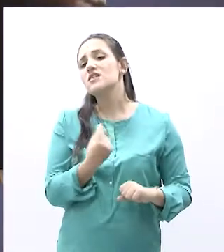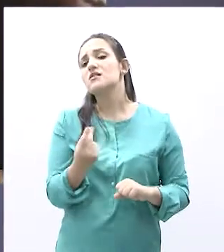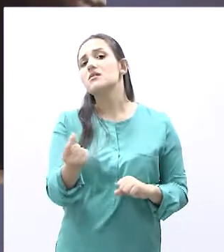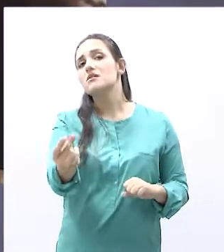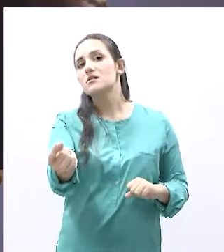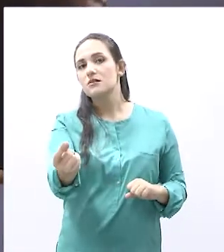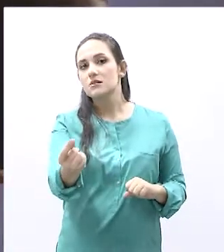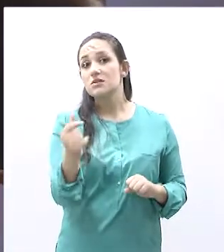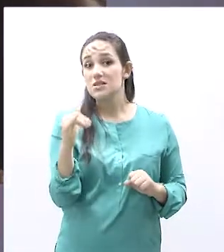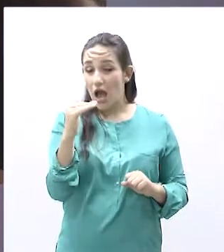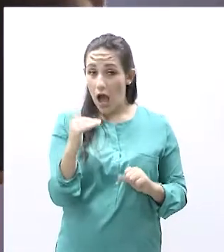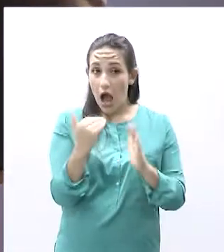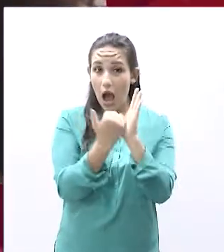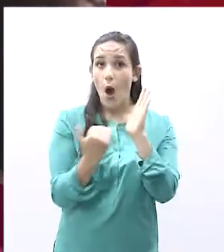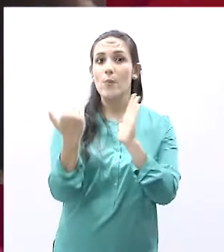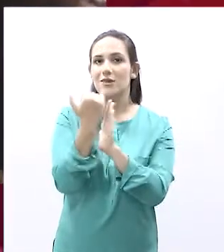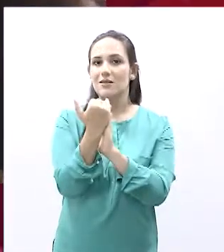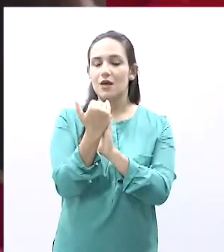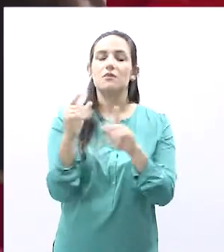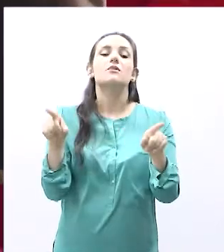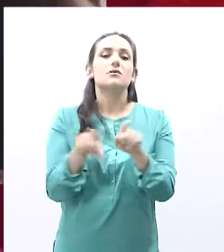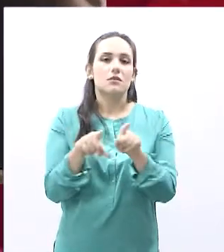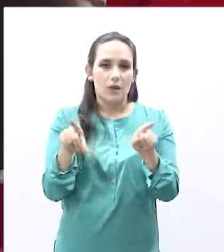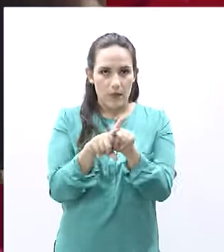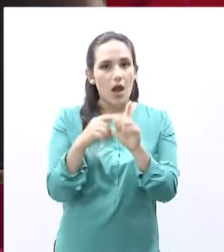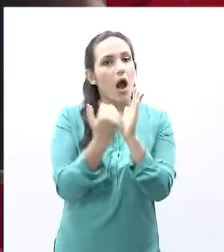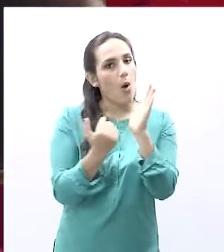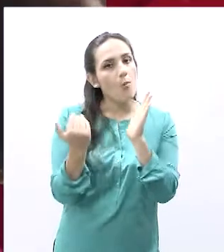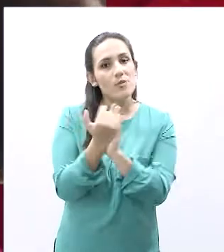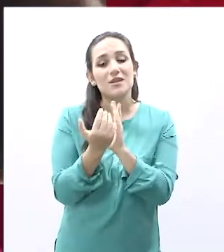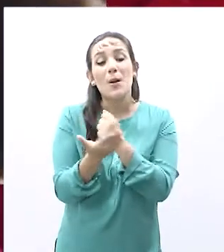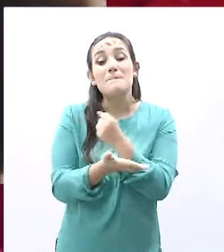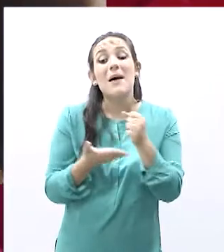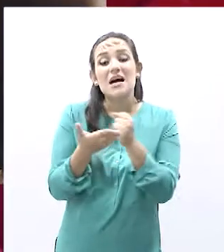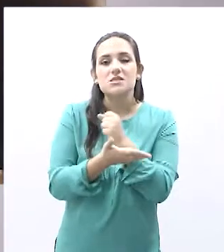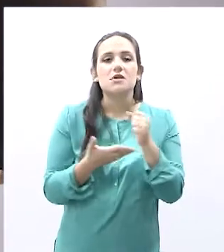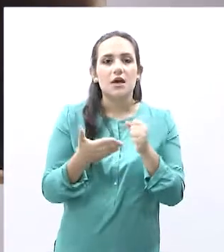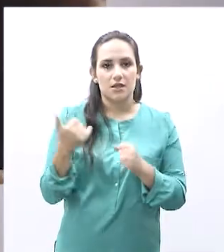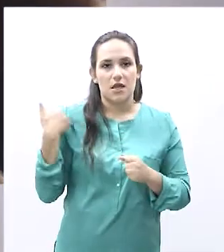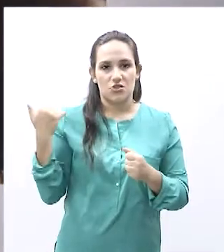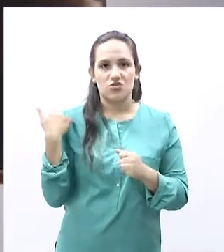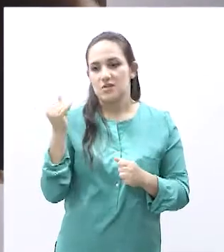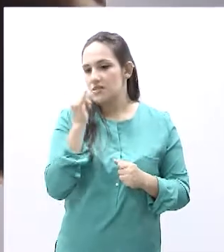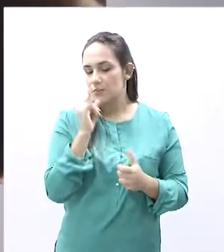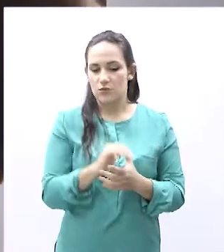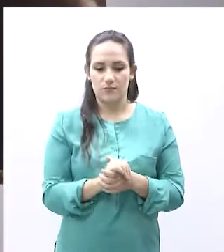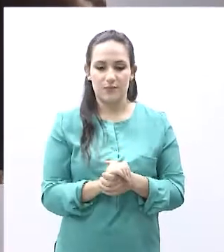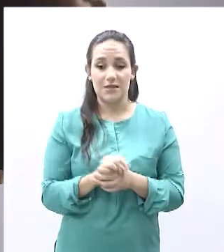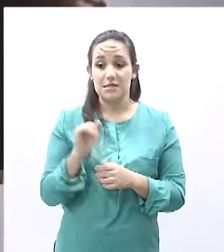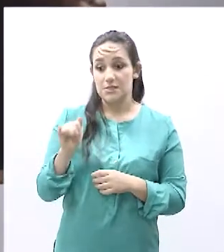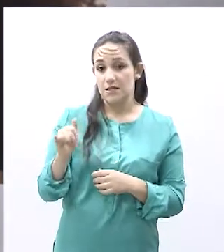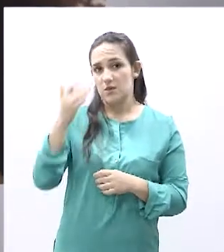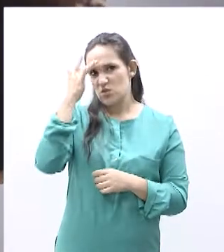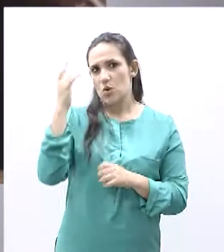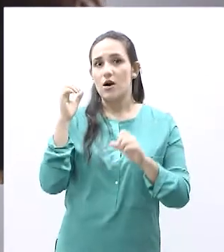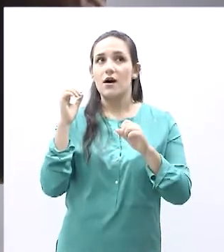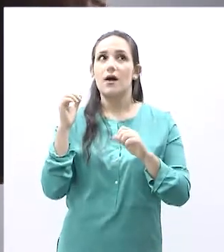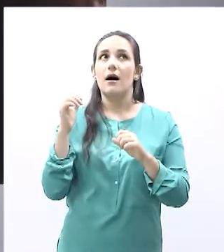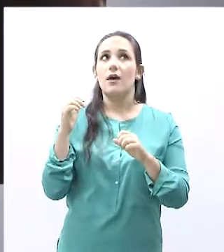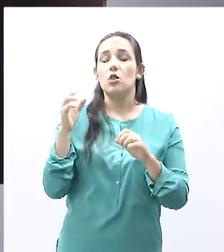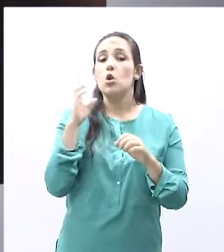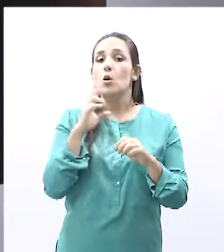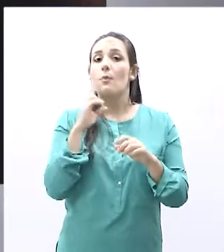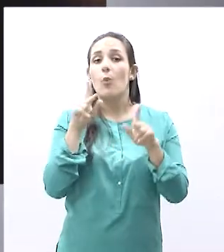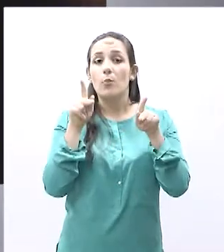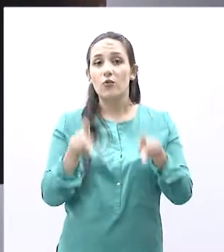mínimo de idade para a pessoa receber a pensão de forma vitalícia. E para receber por menos tempo, existem ali idades